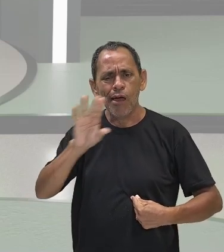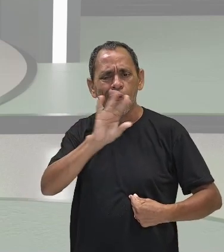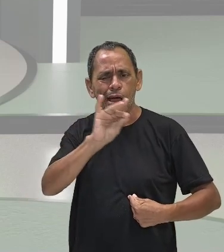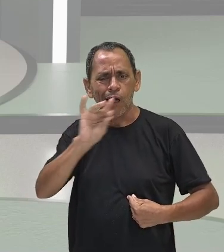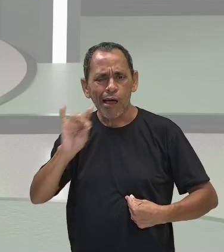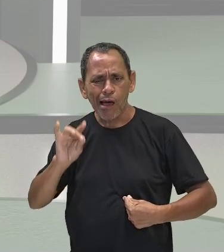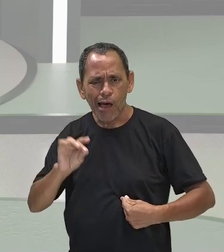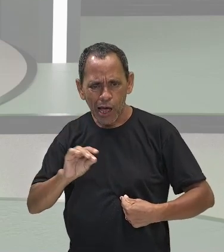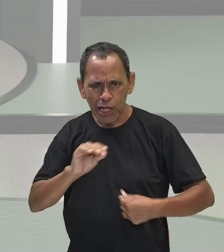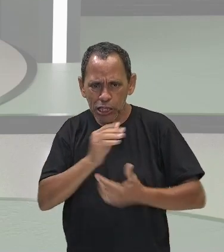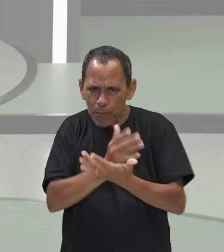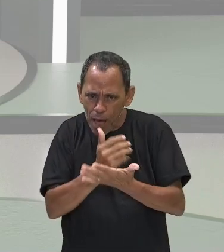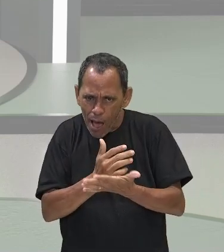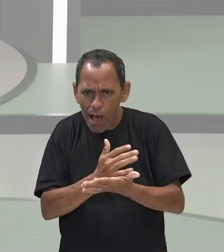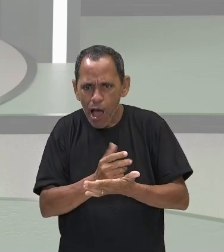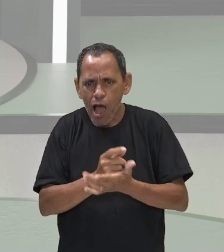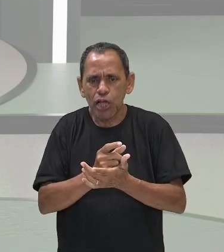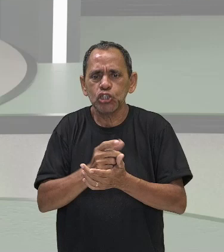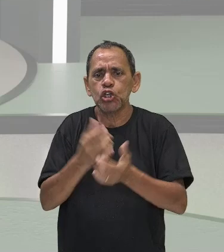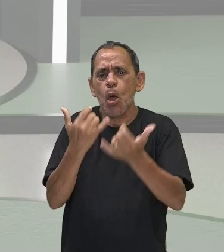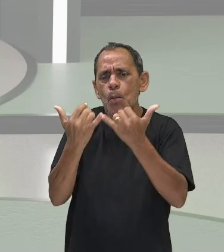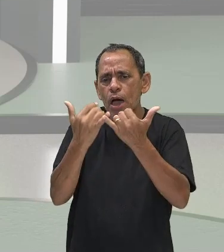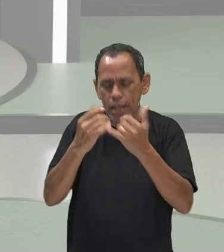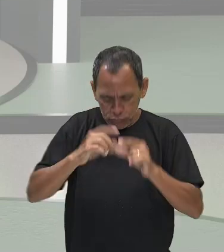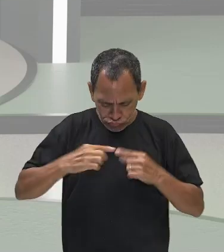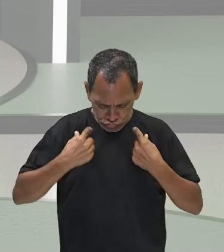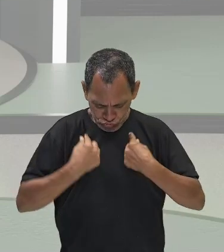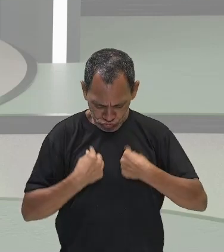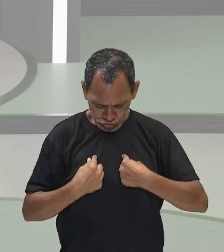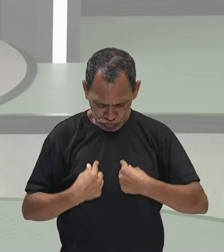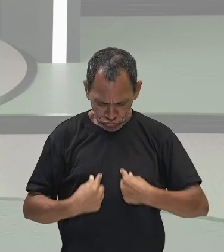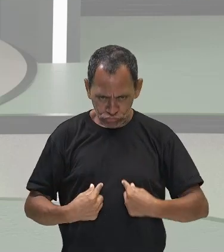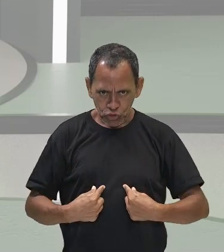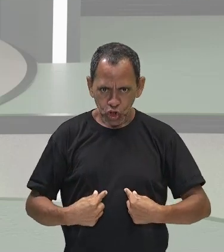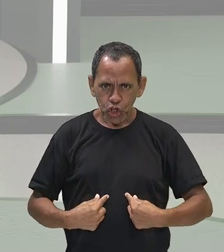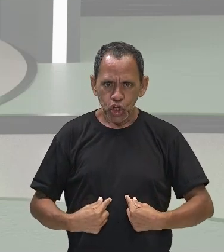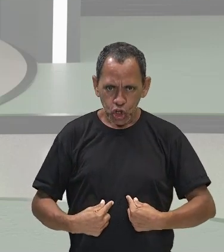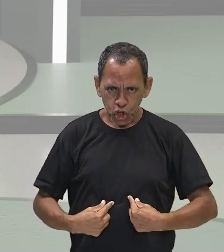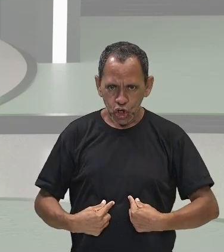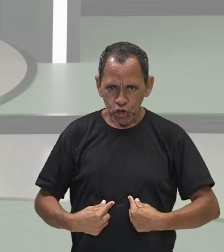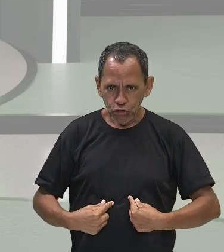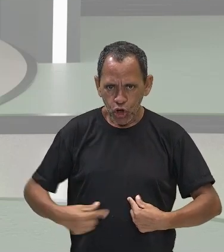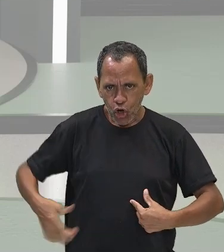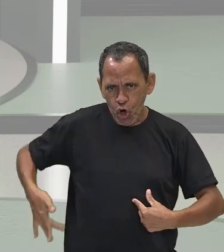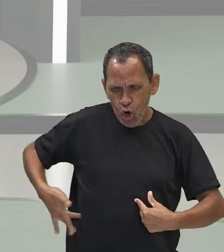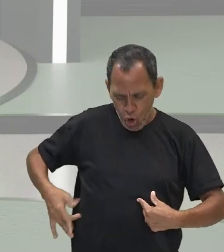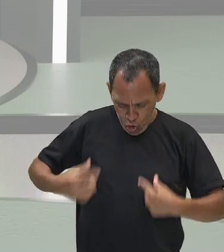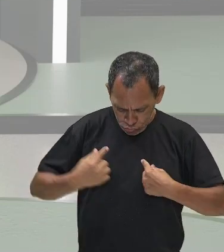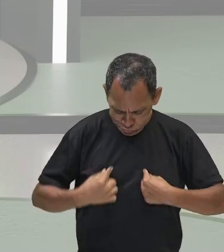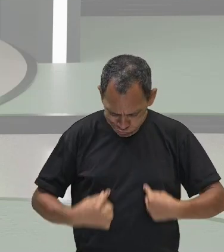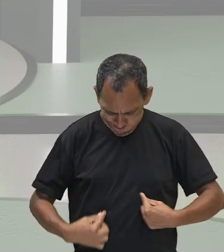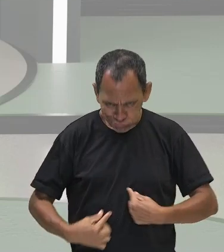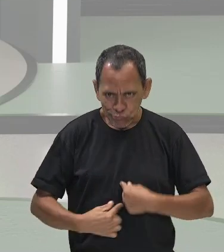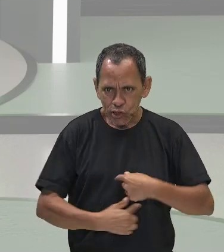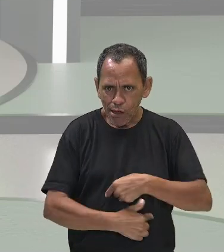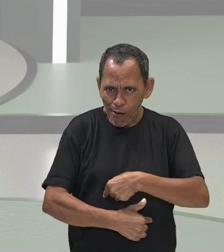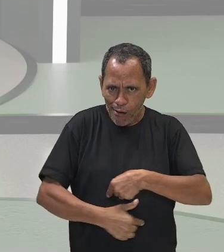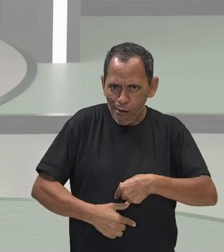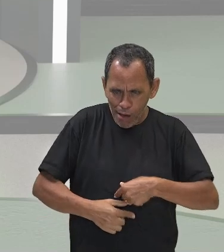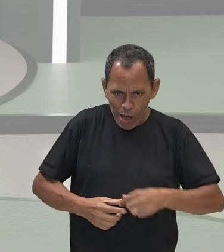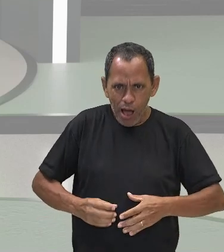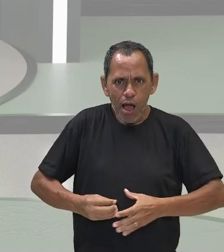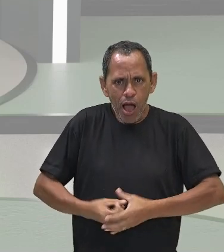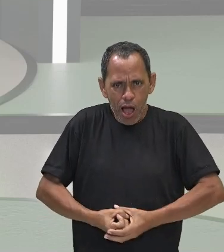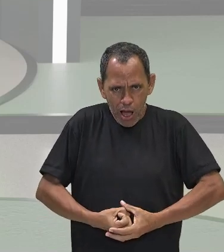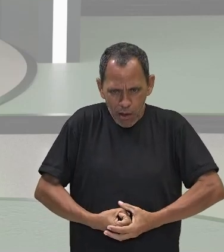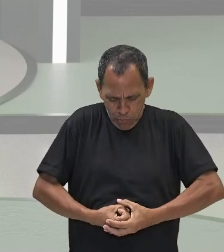um tubinho, que vai ligar os rins até a bexiga, tá? Aonde vai se acumular